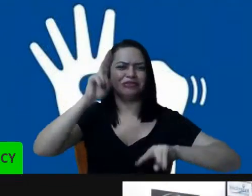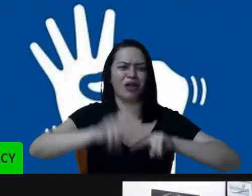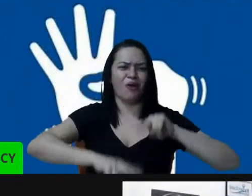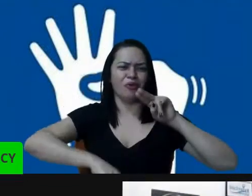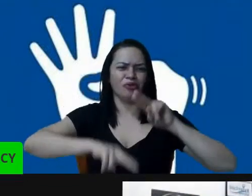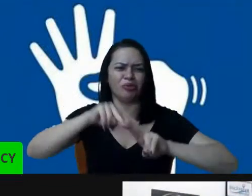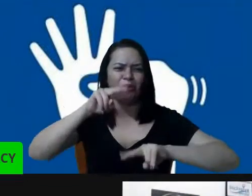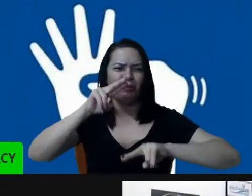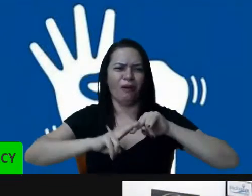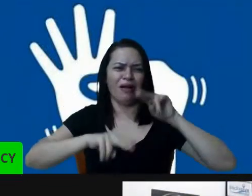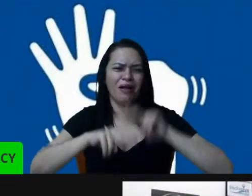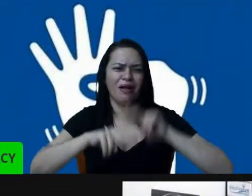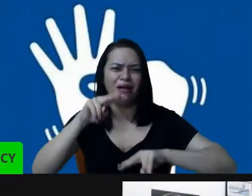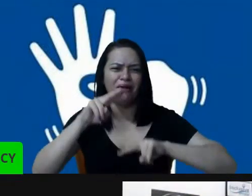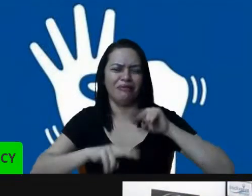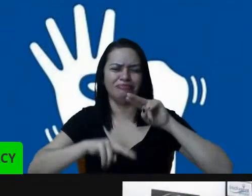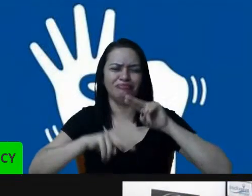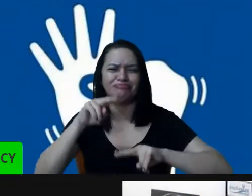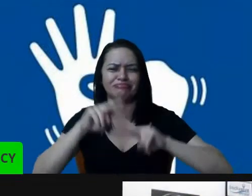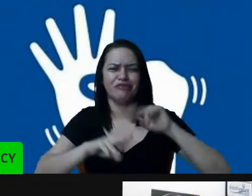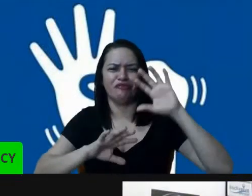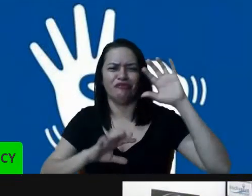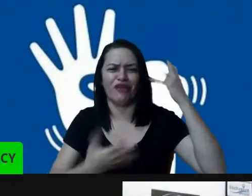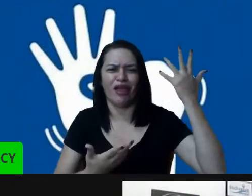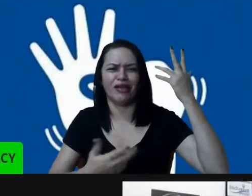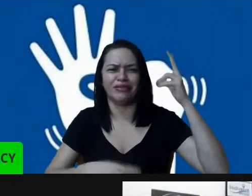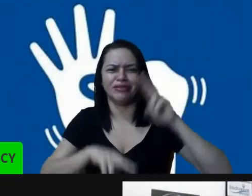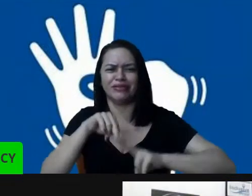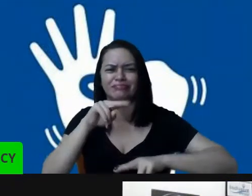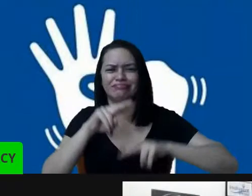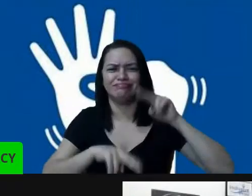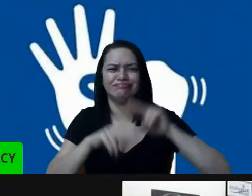João! São João! Então, assim,